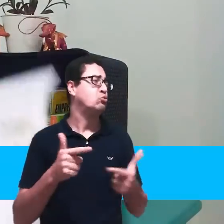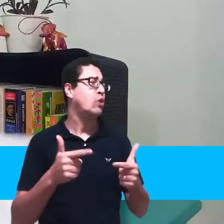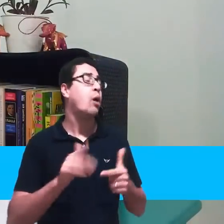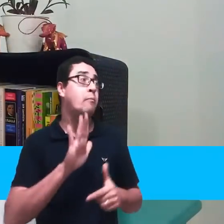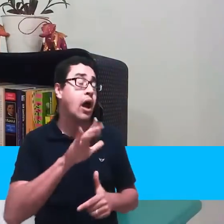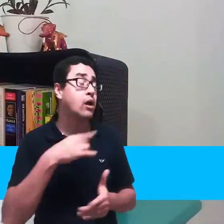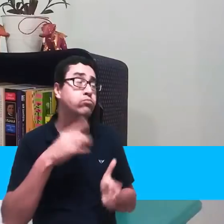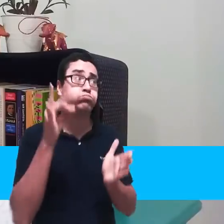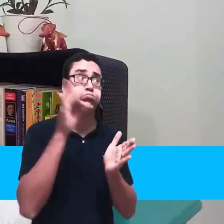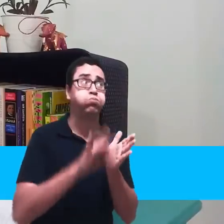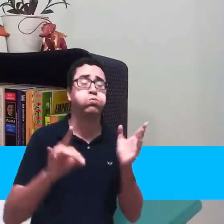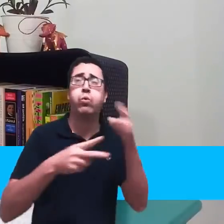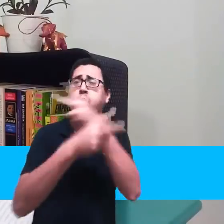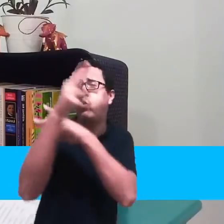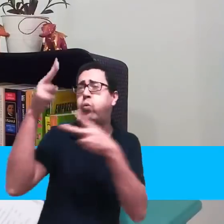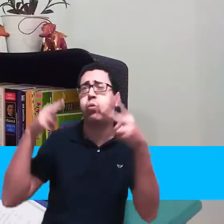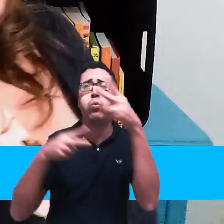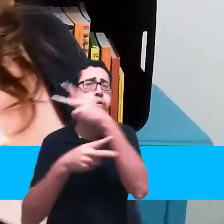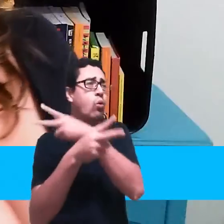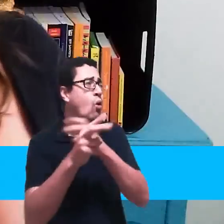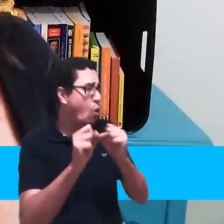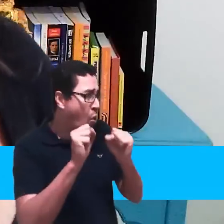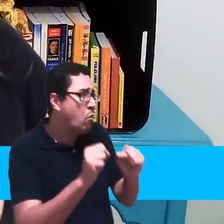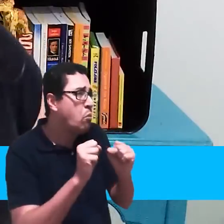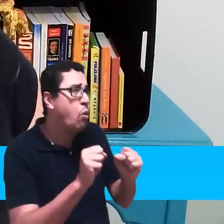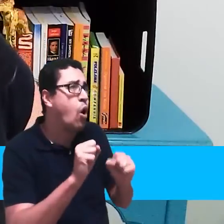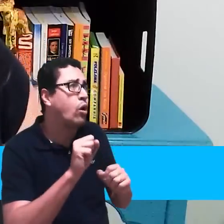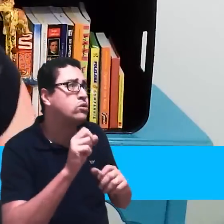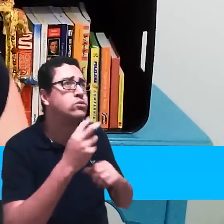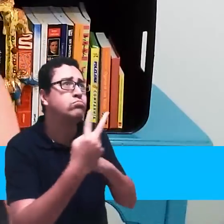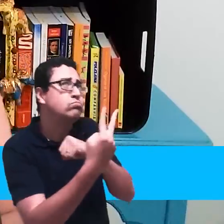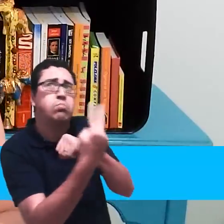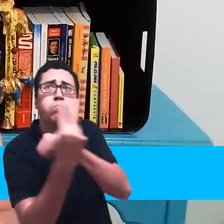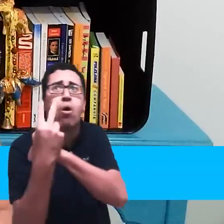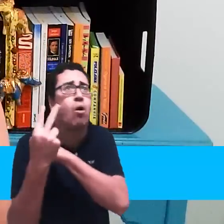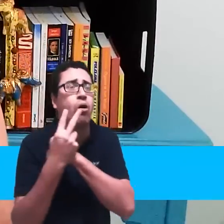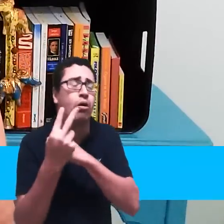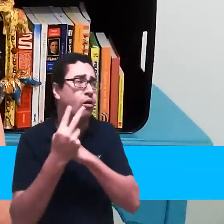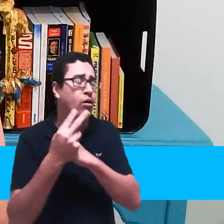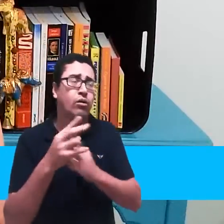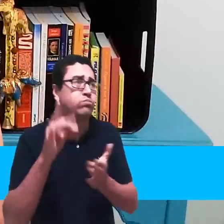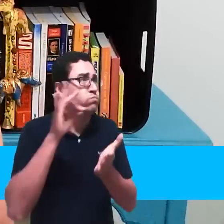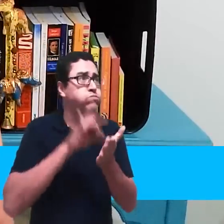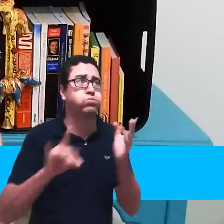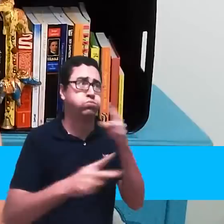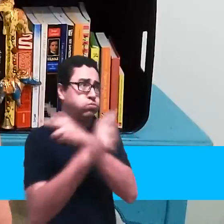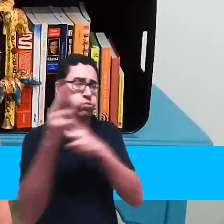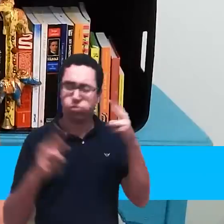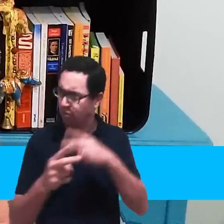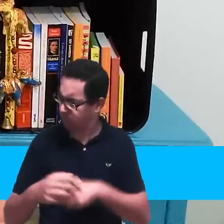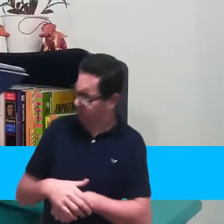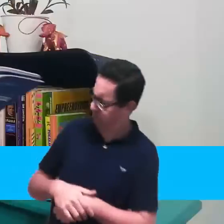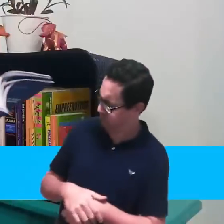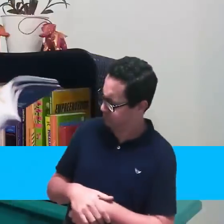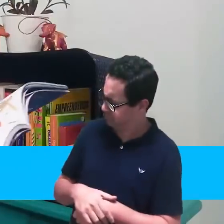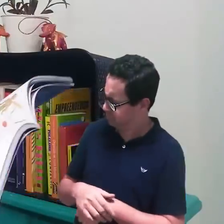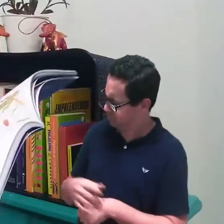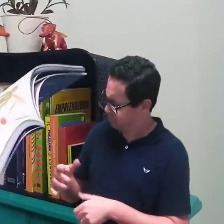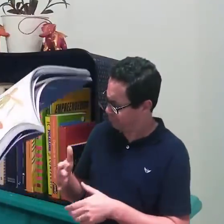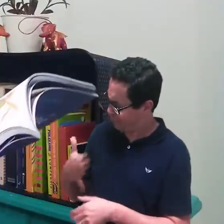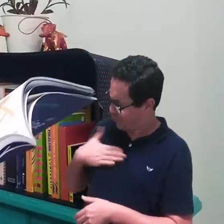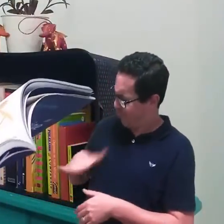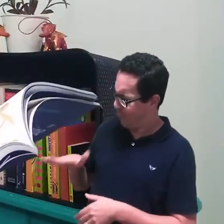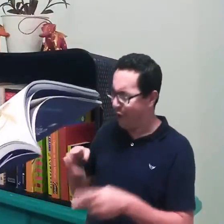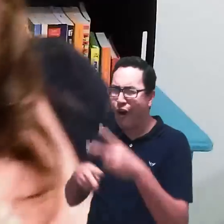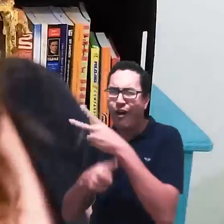por acaso, um parapente? Horror a correntes de ar? Isso não é bom para uma planta? Pensou o